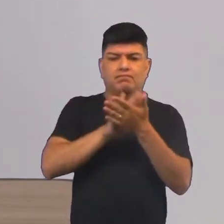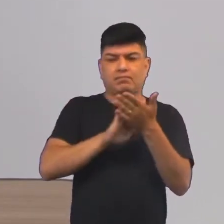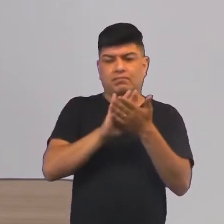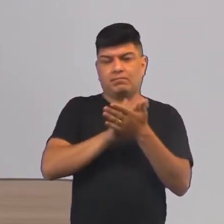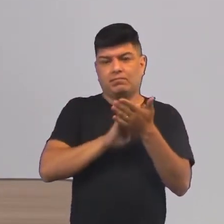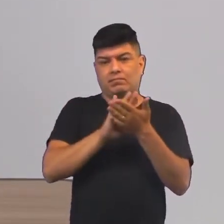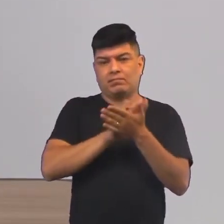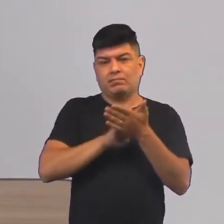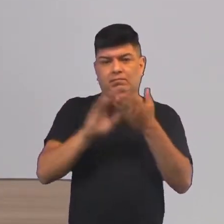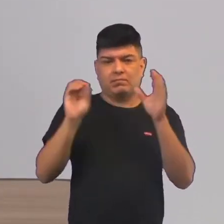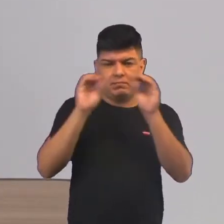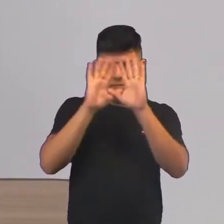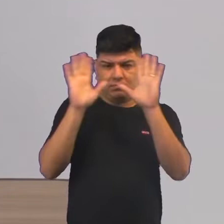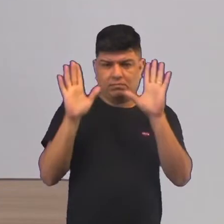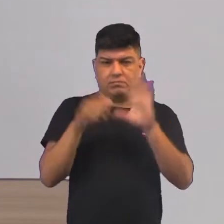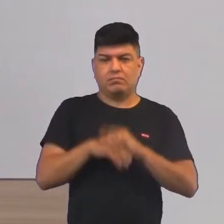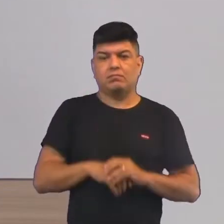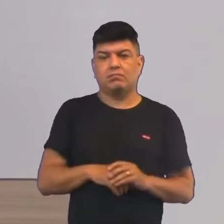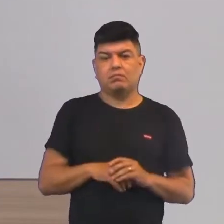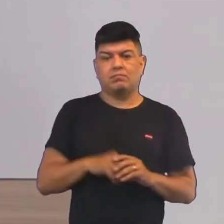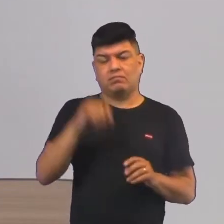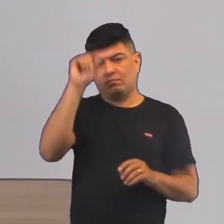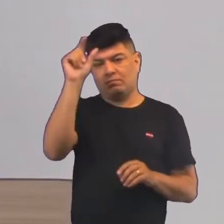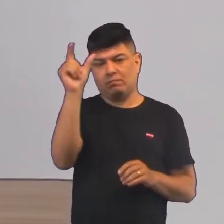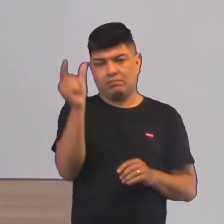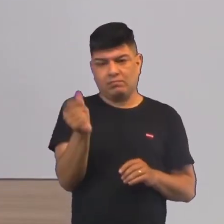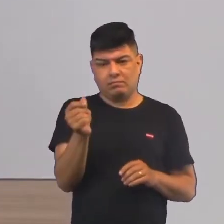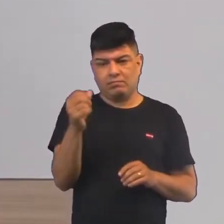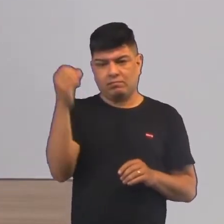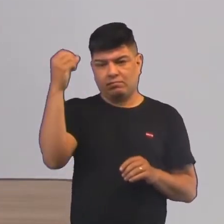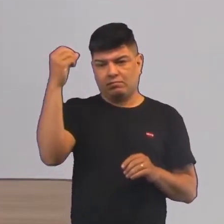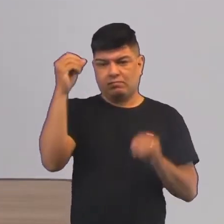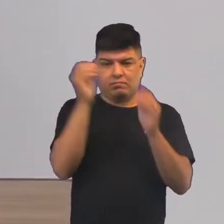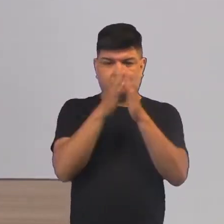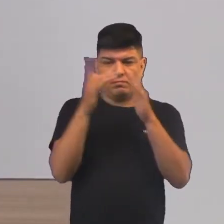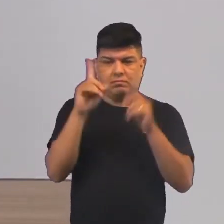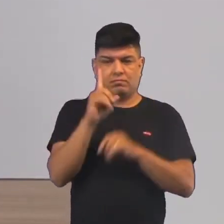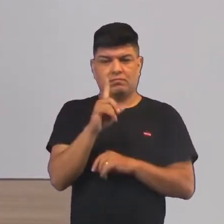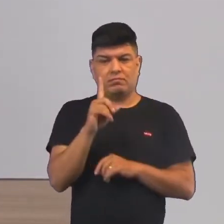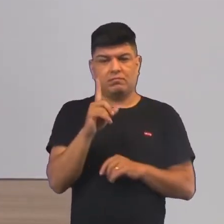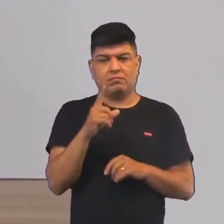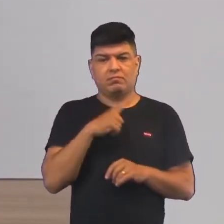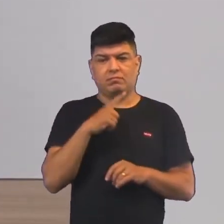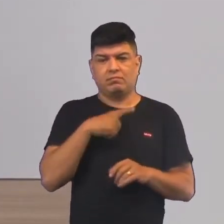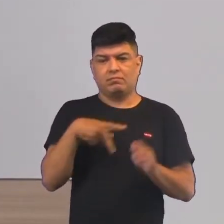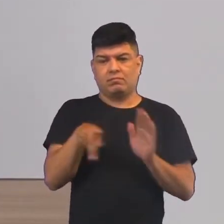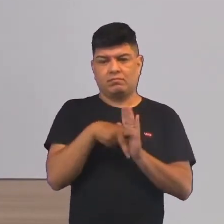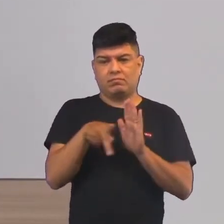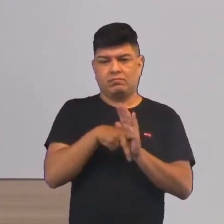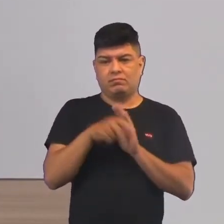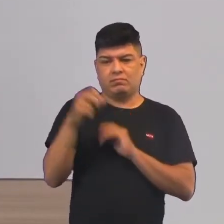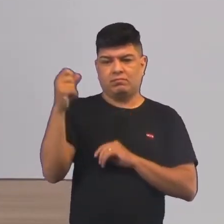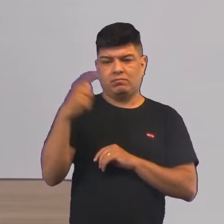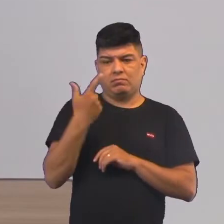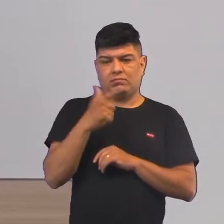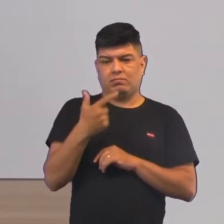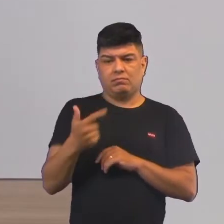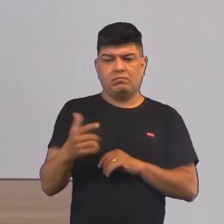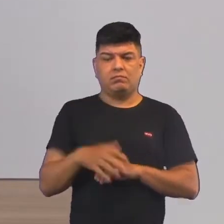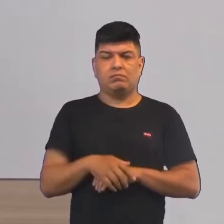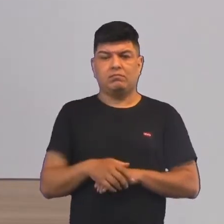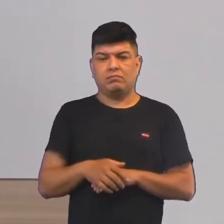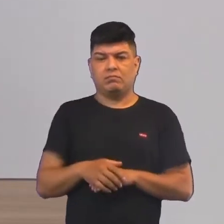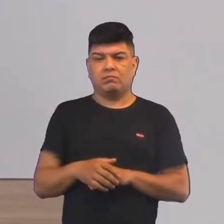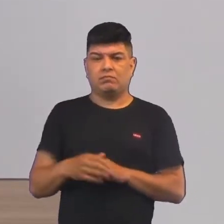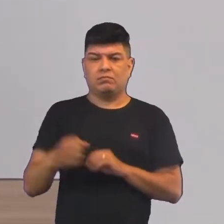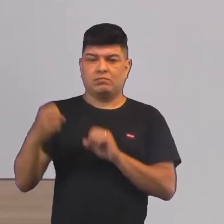tanto a iluminação dela. Mas não é a lua que está brilhando. Lembrando que a lua ela não tem luz própria, tá? A